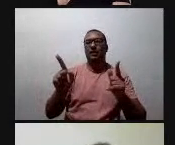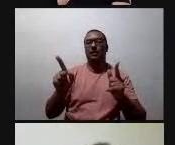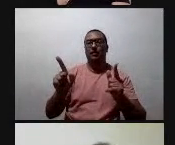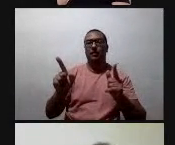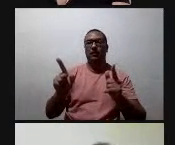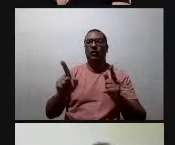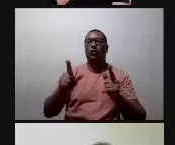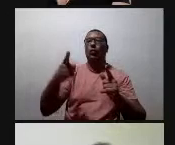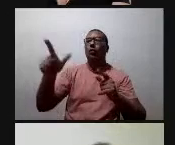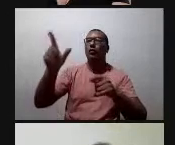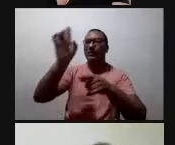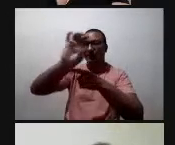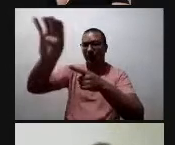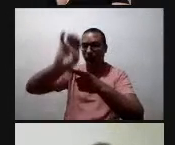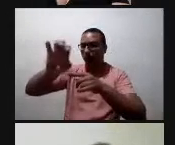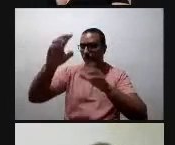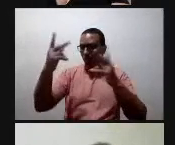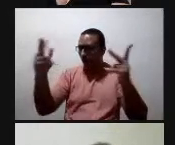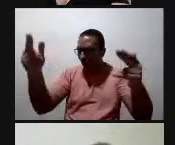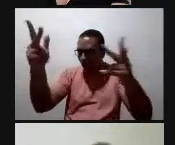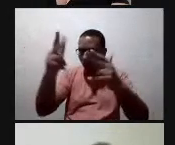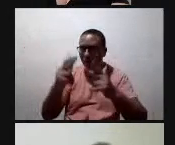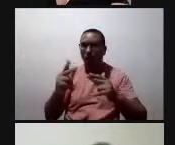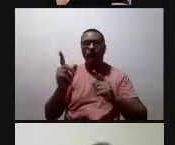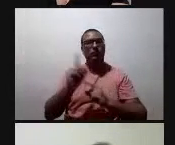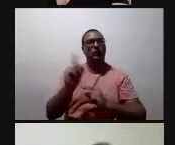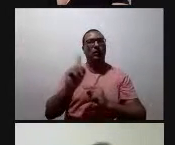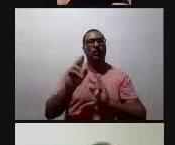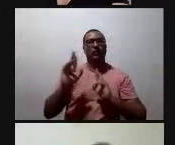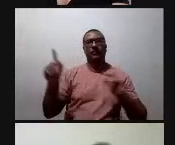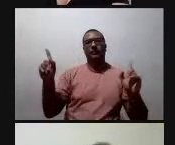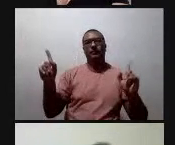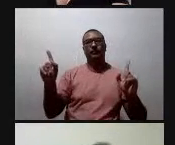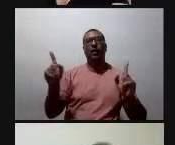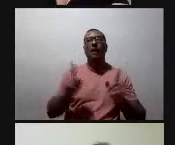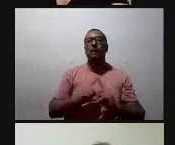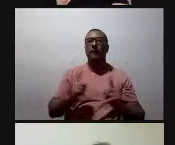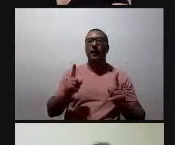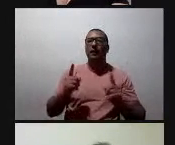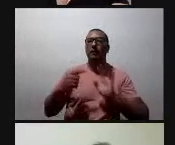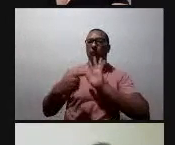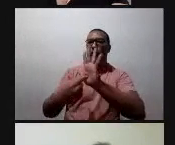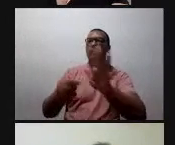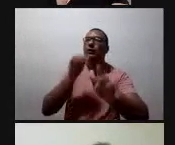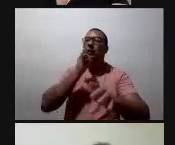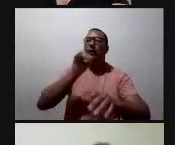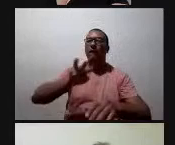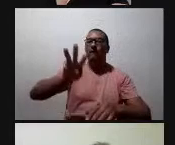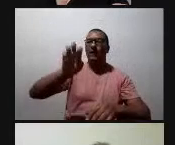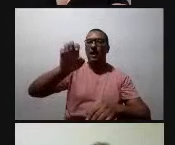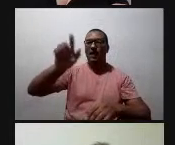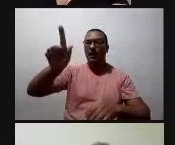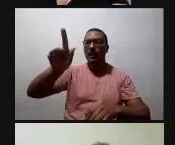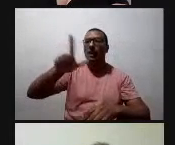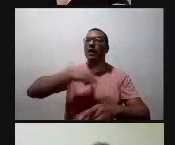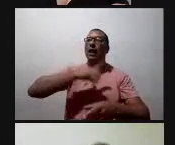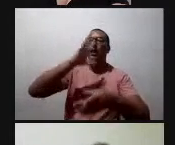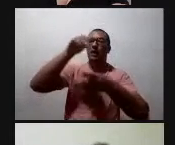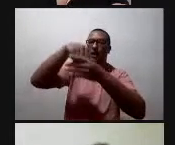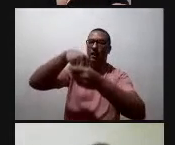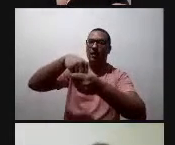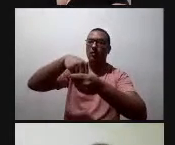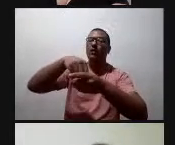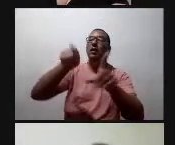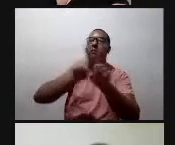do Estado como um todo, mas só para salientar, digamos assim, por que uma empresa como a WEG está em Jaraguá do Sul, uma